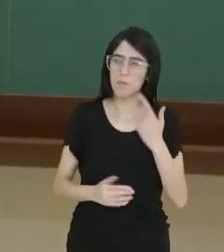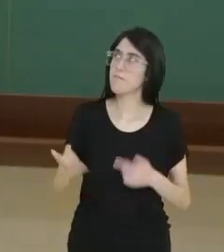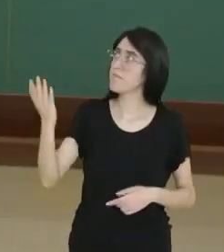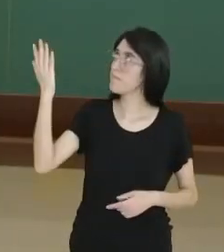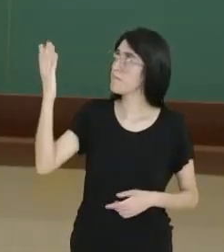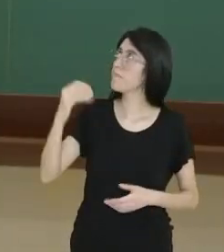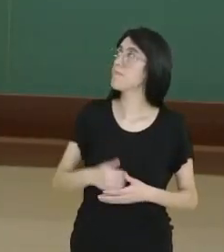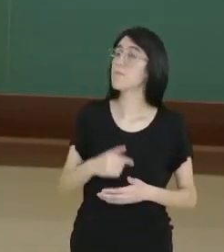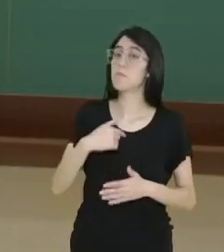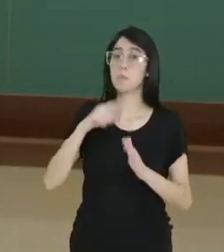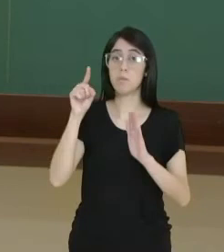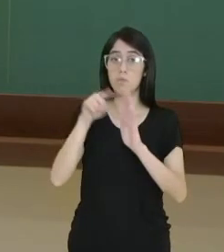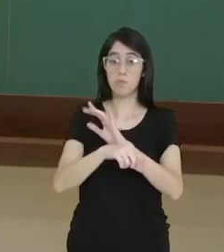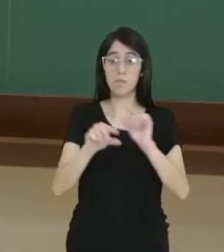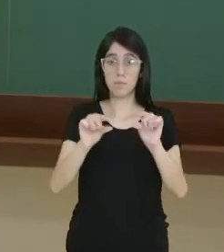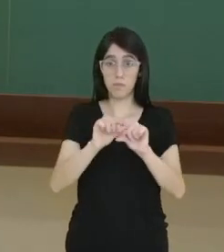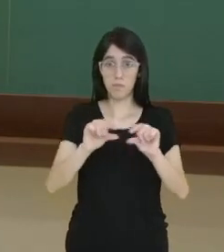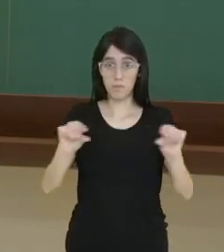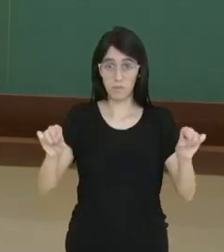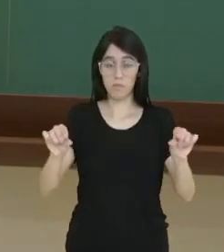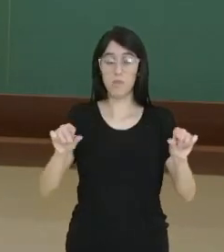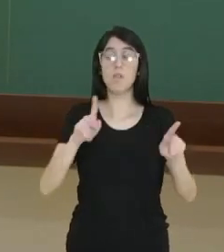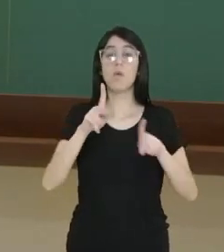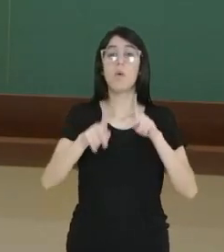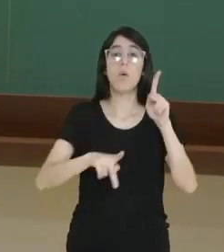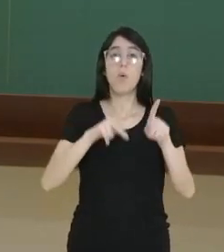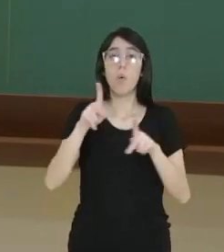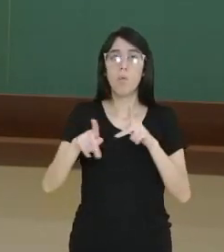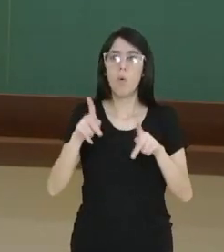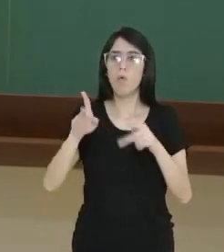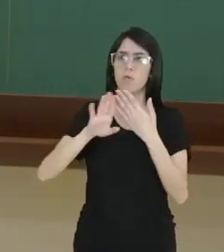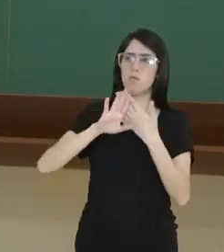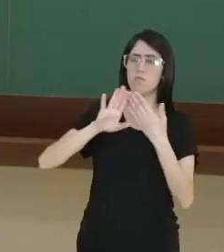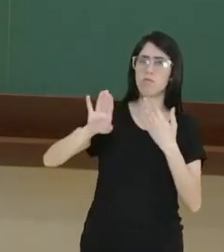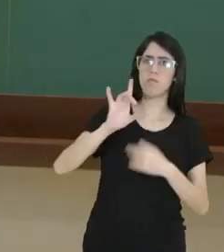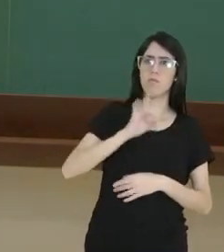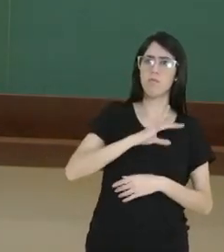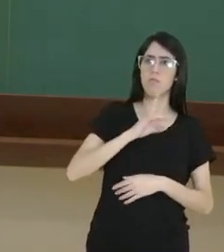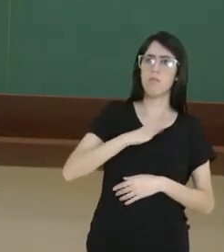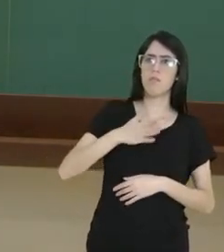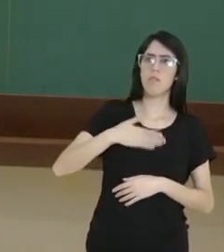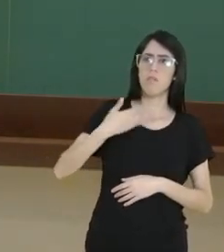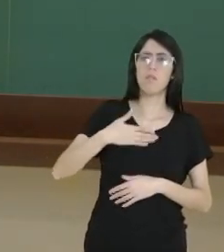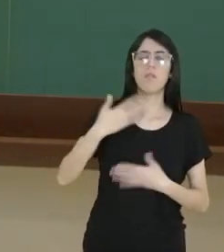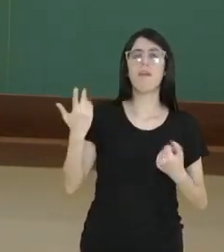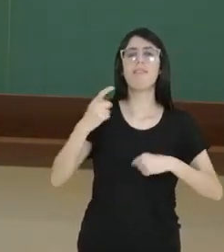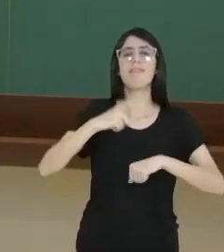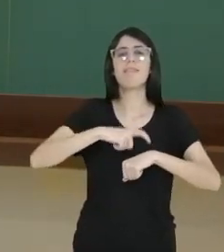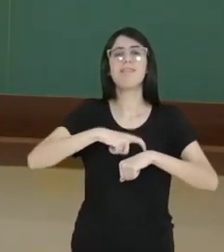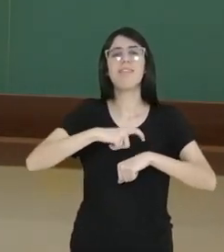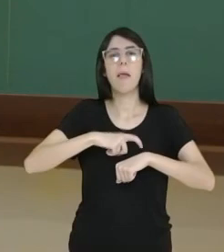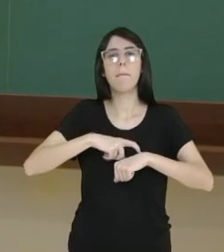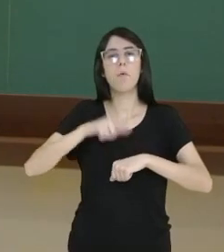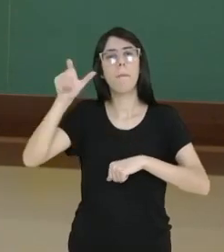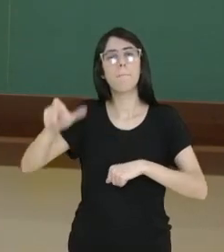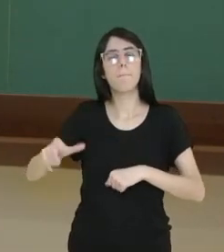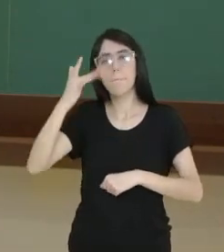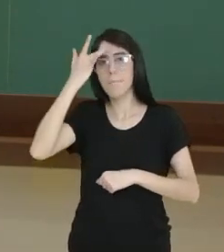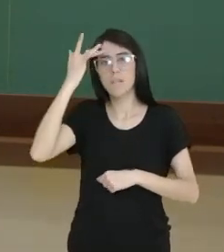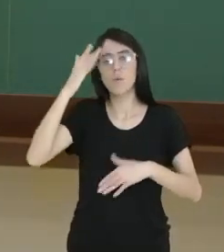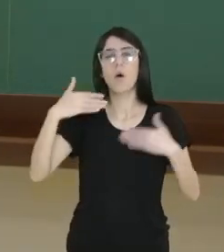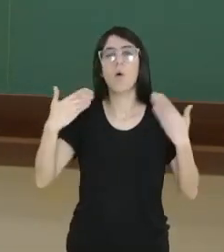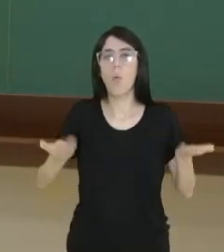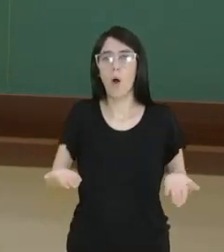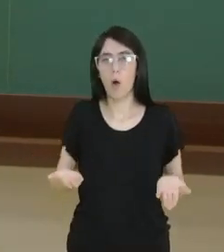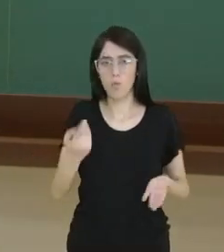eu perguntei na oração: o povo se afastou resfolegante. Em que tempo e pessoa então o verbo afastar está conjugado?